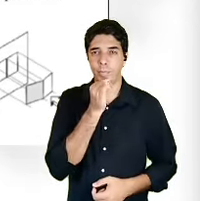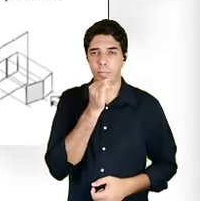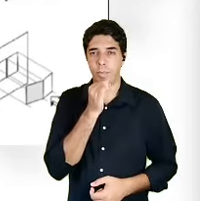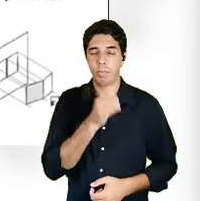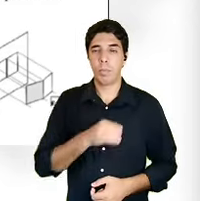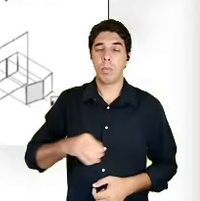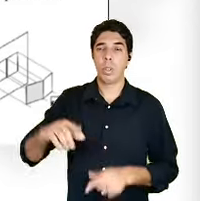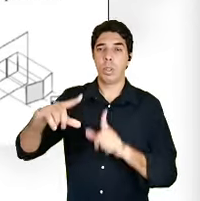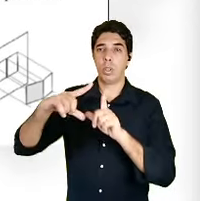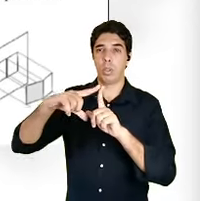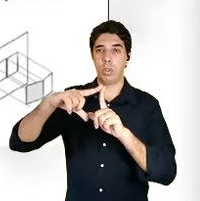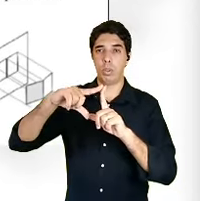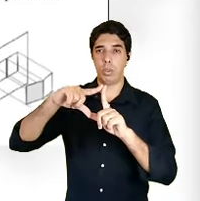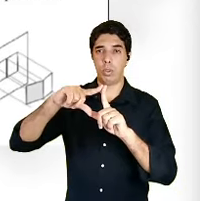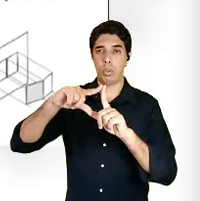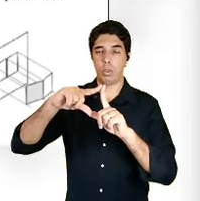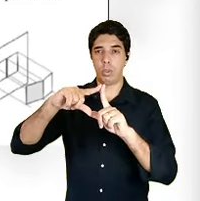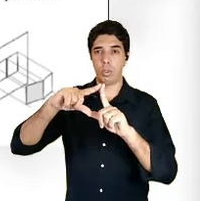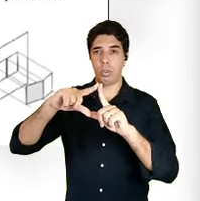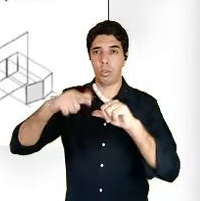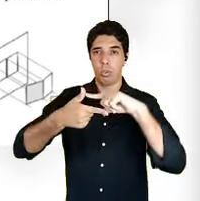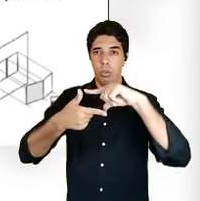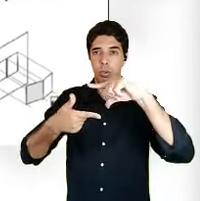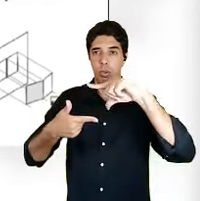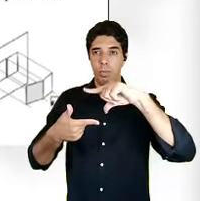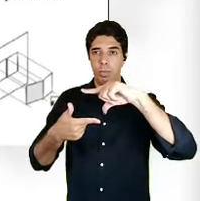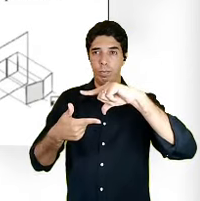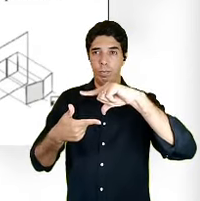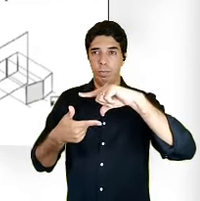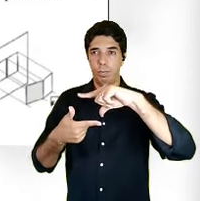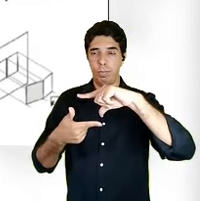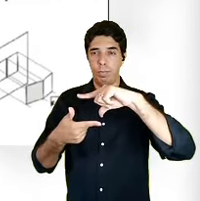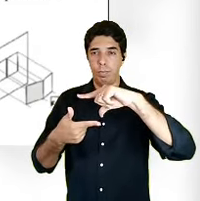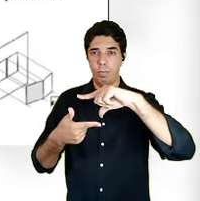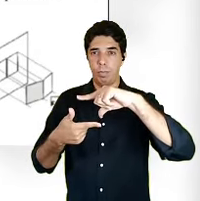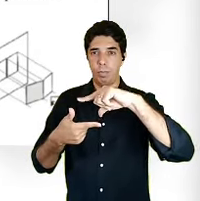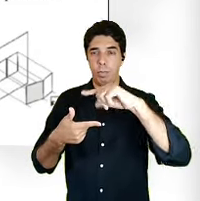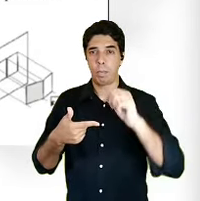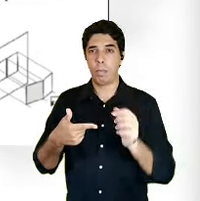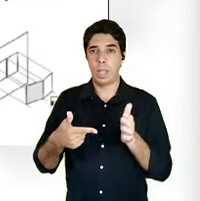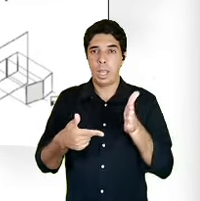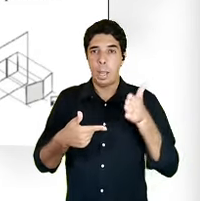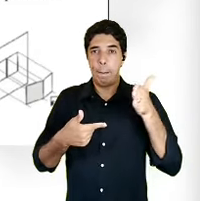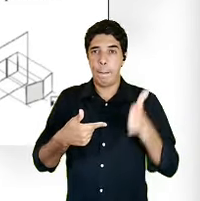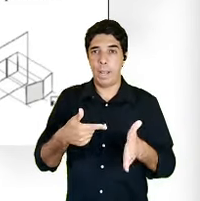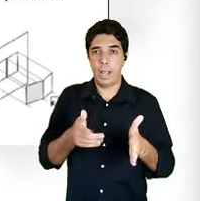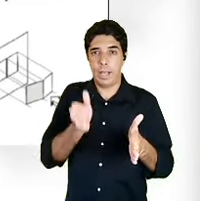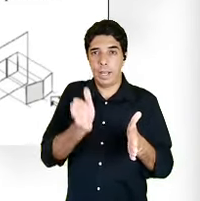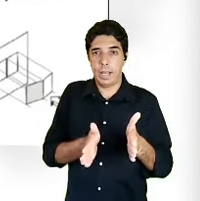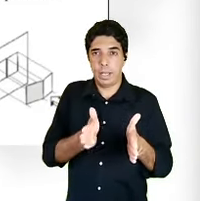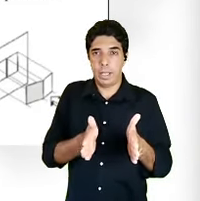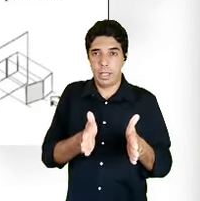aqui eu tenho uma superfície que é um retângulo, né? Que é paralela ao meu plano de projeção, ela será representada